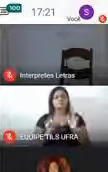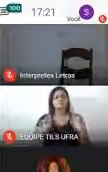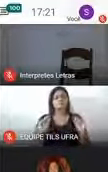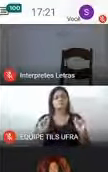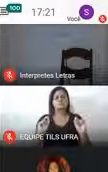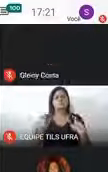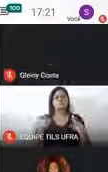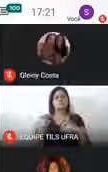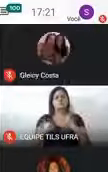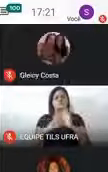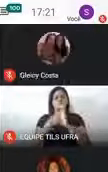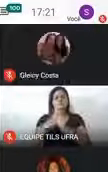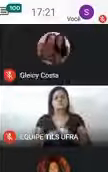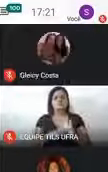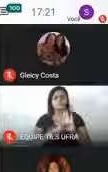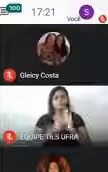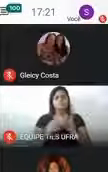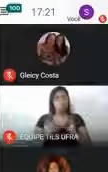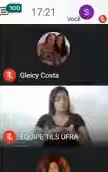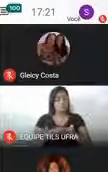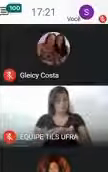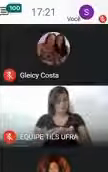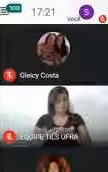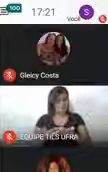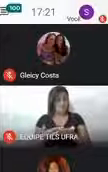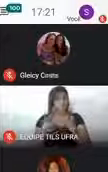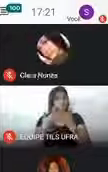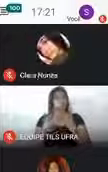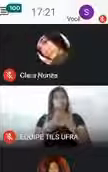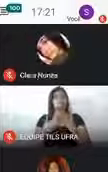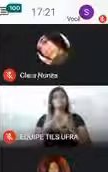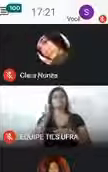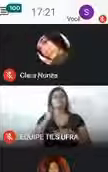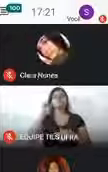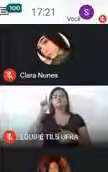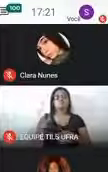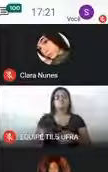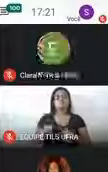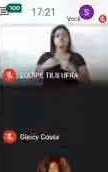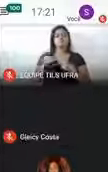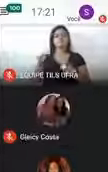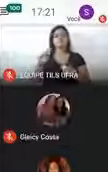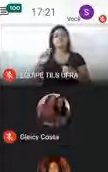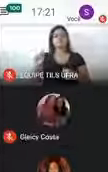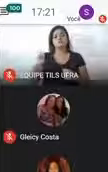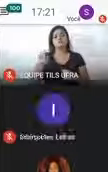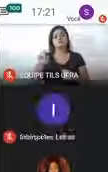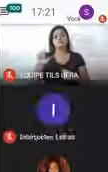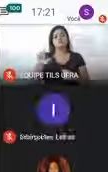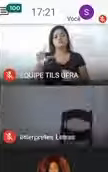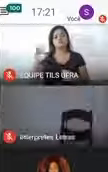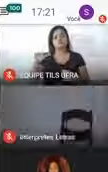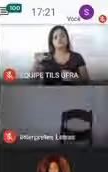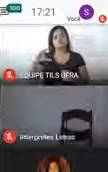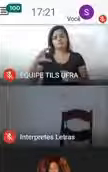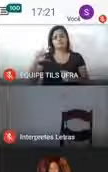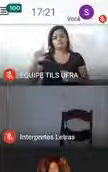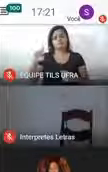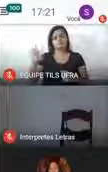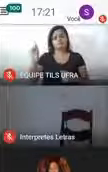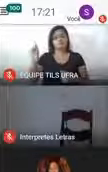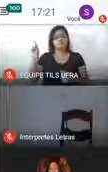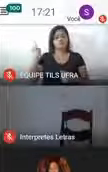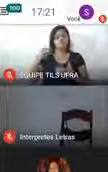um estudo em andamento da professora mestra Helen Coelho. Ela é doutoranda no programa de pós-graduação em Letras da